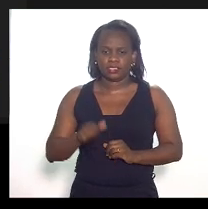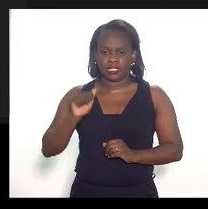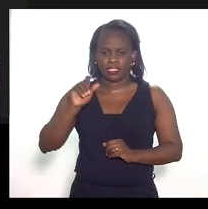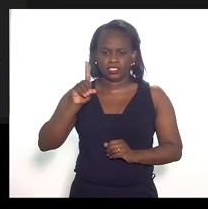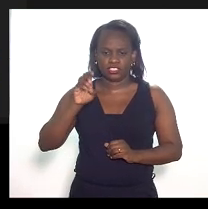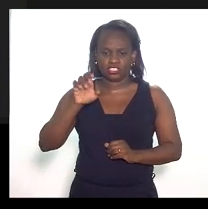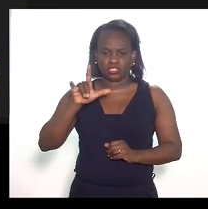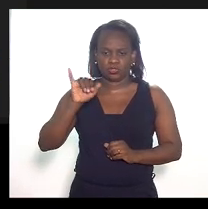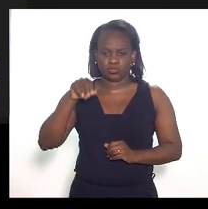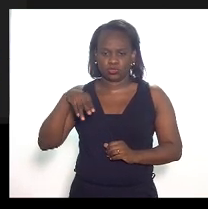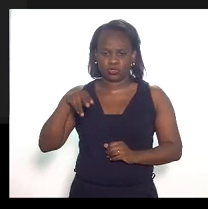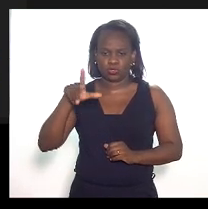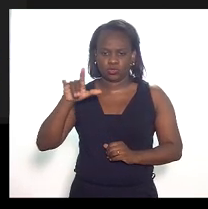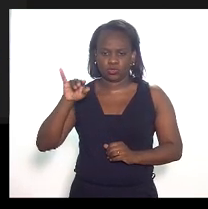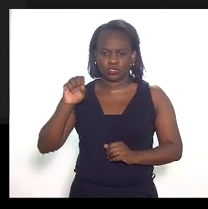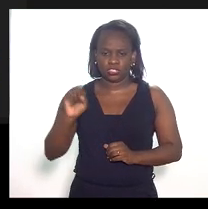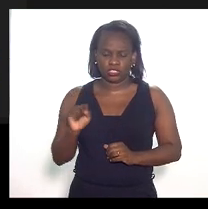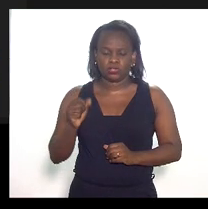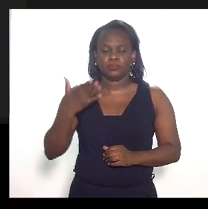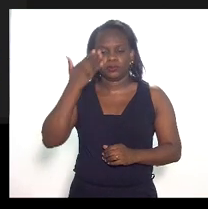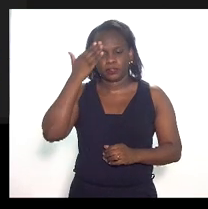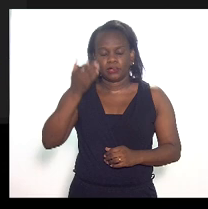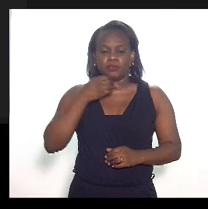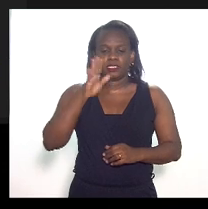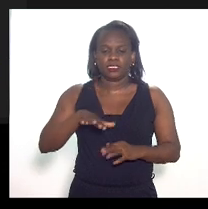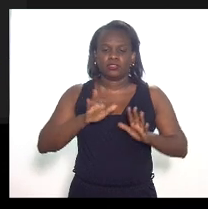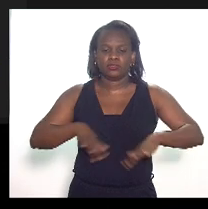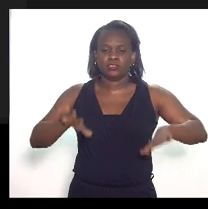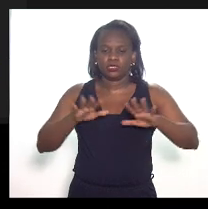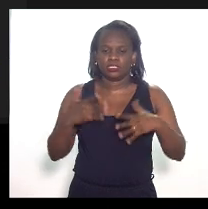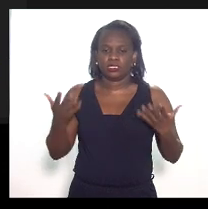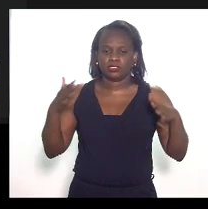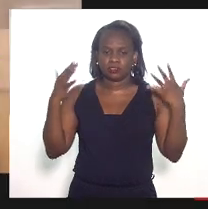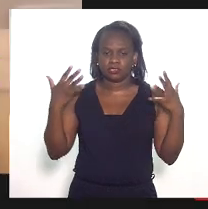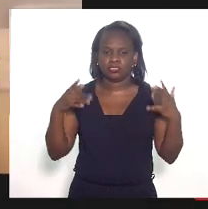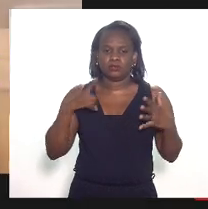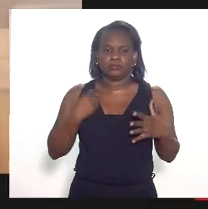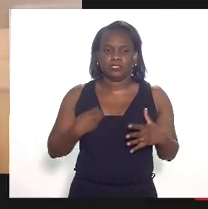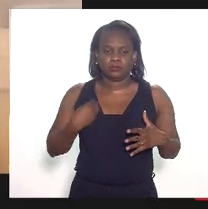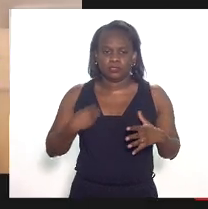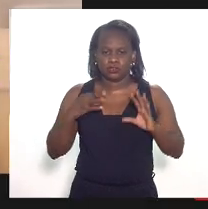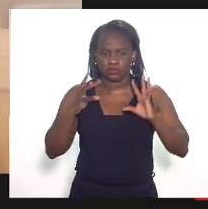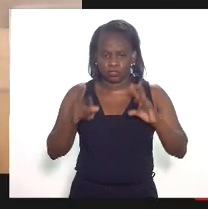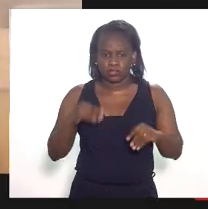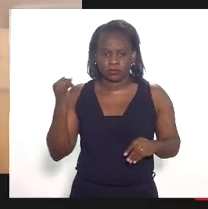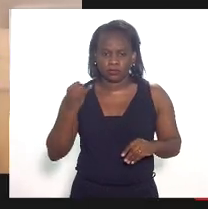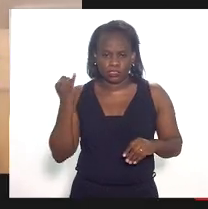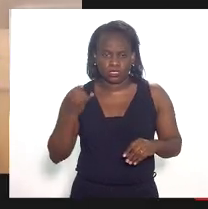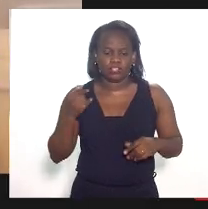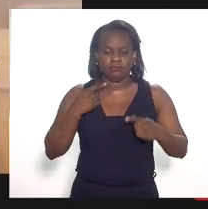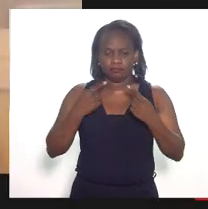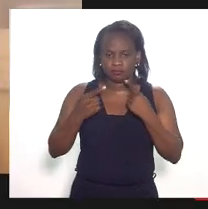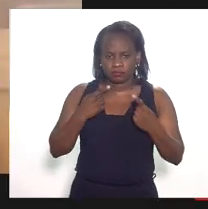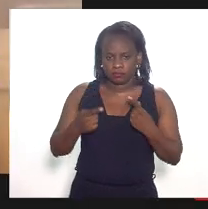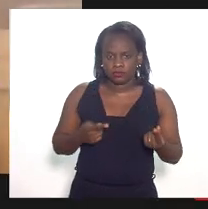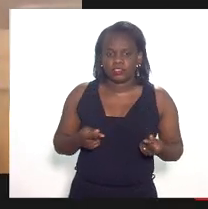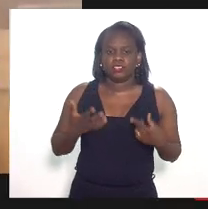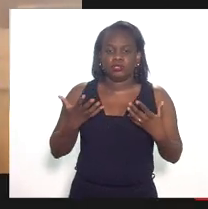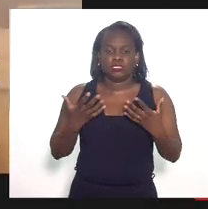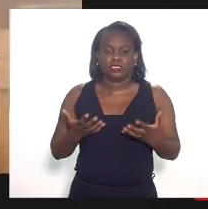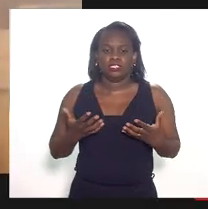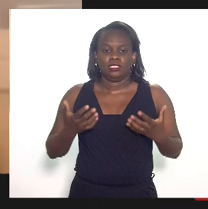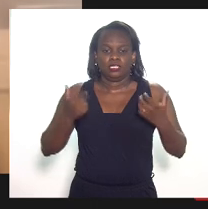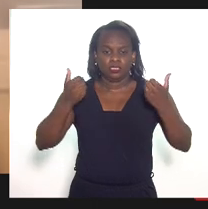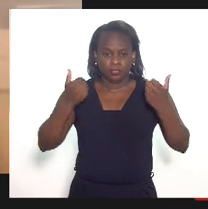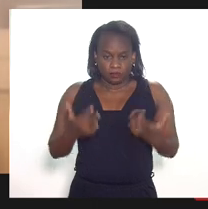Adilson Luiz. Obrigado. Boa tarde a todos. Gostaríamos de saudar a todos os participantes nesse importante debate e pretendo ser